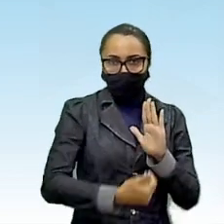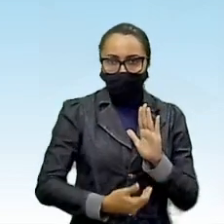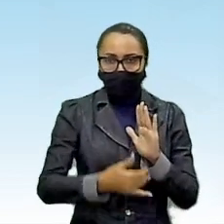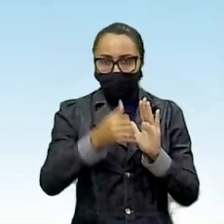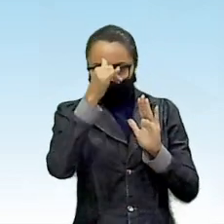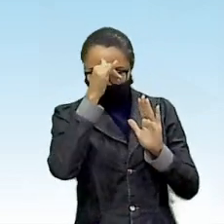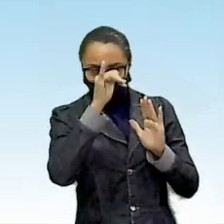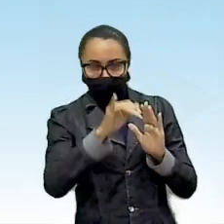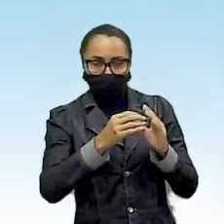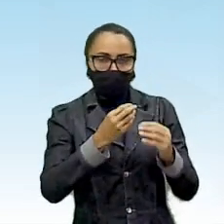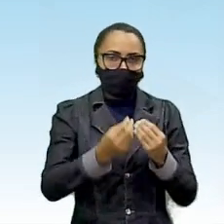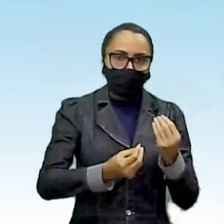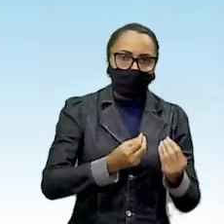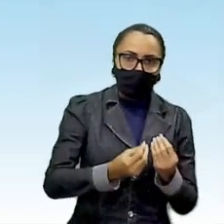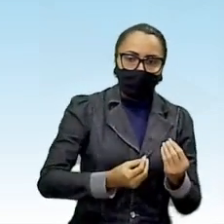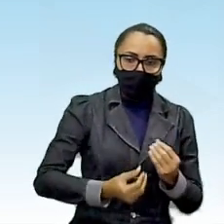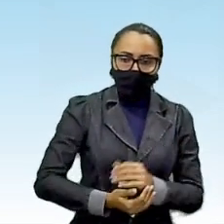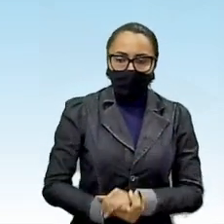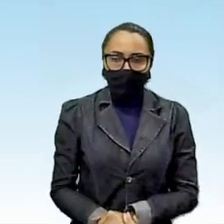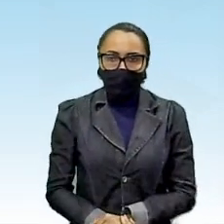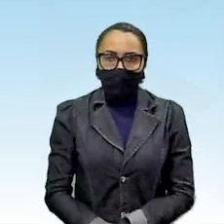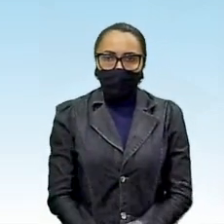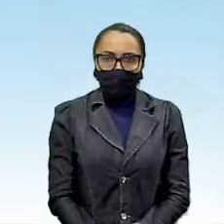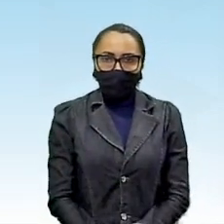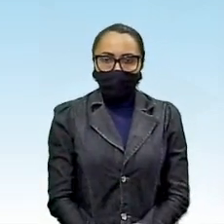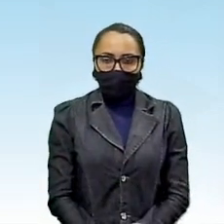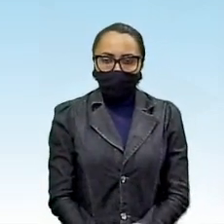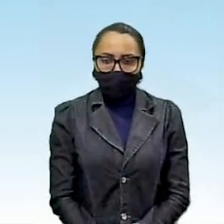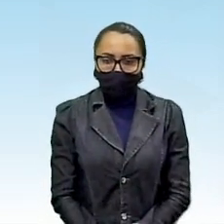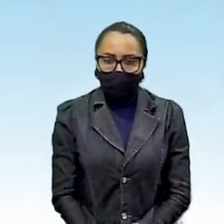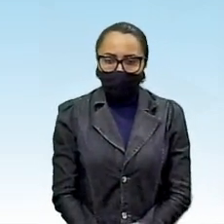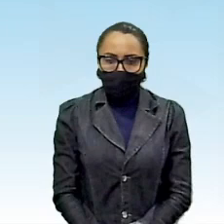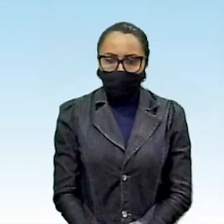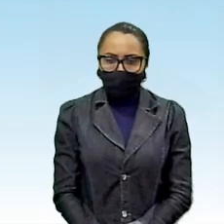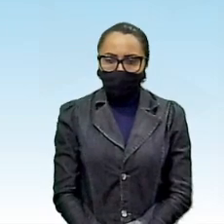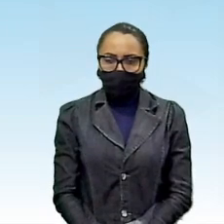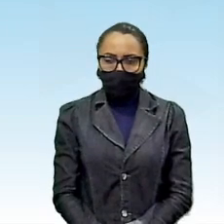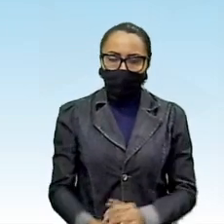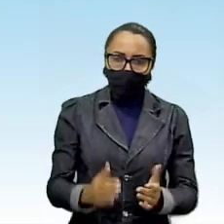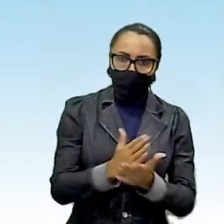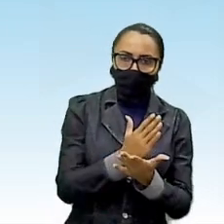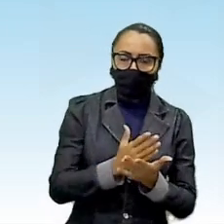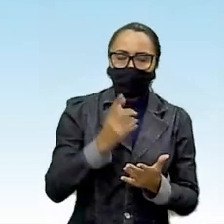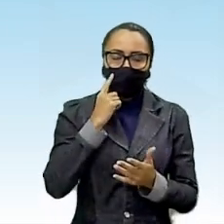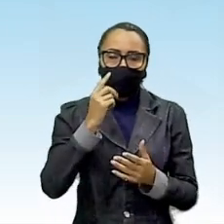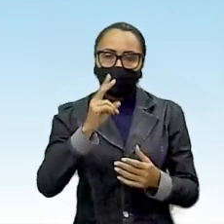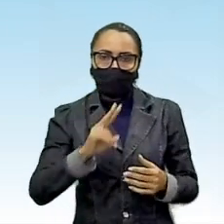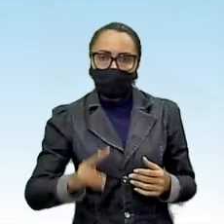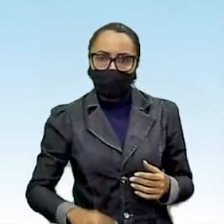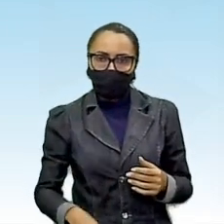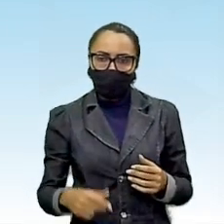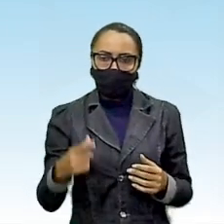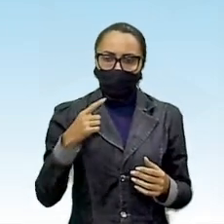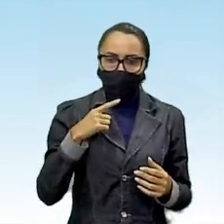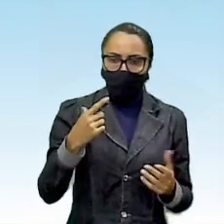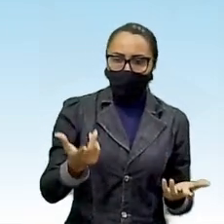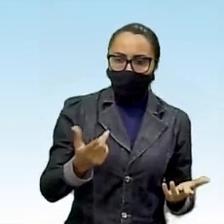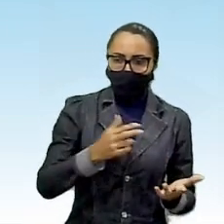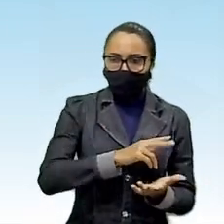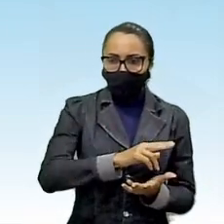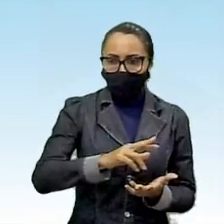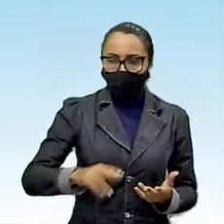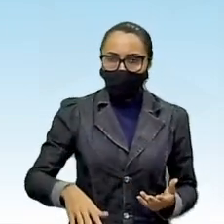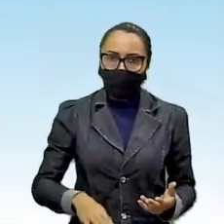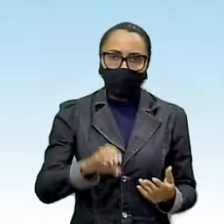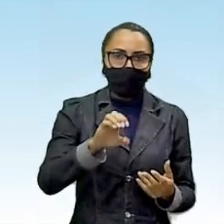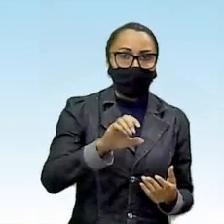prevenção, né? A hierarquia das medidas de prevenção, que às vezes a gente tem muito como apenas o